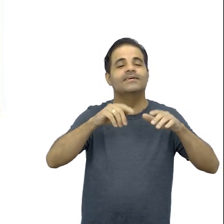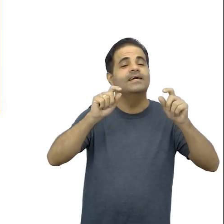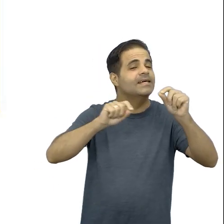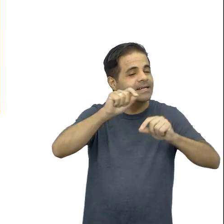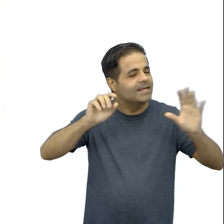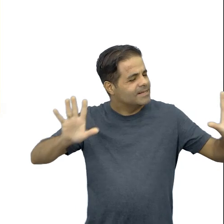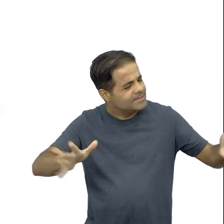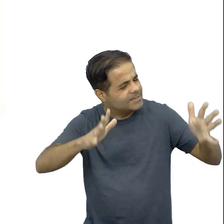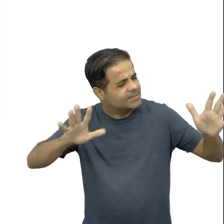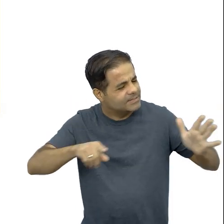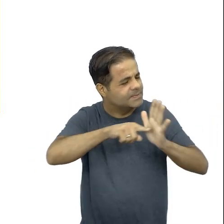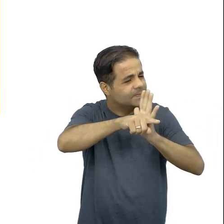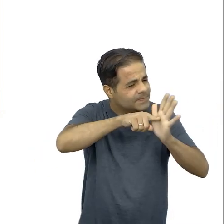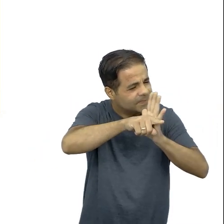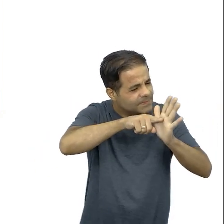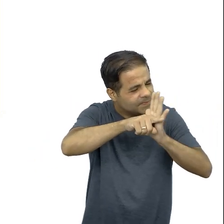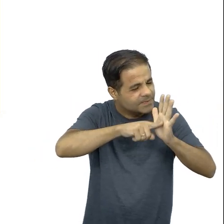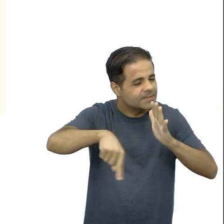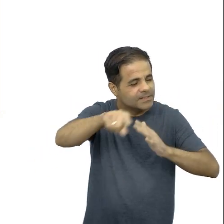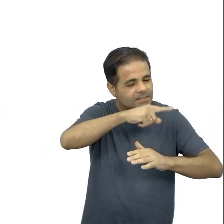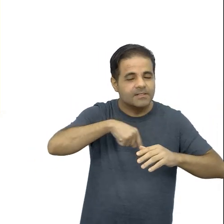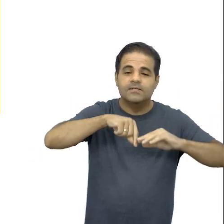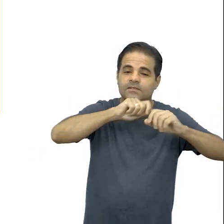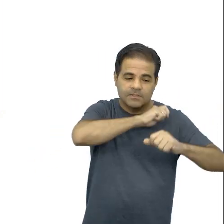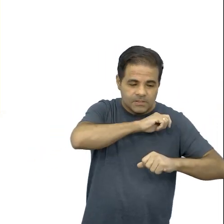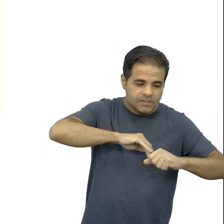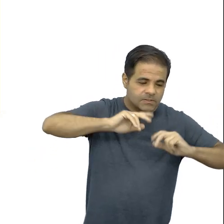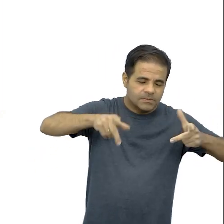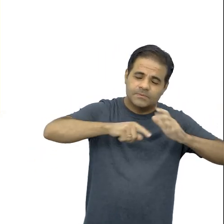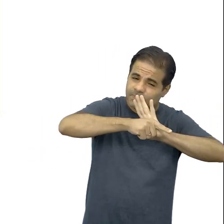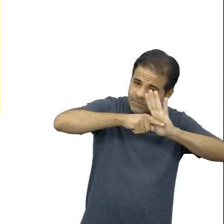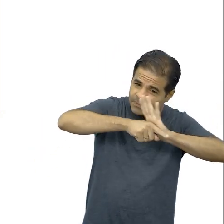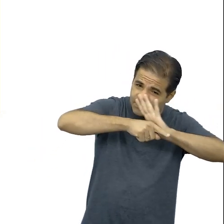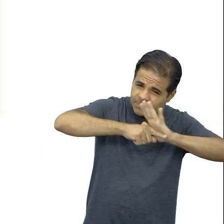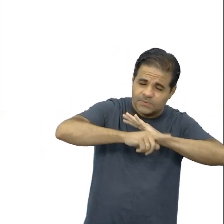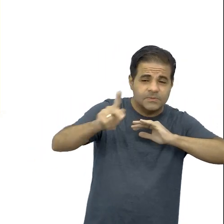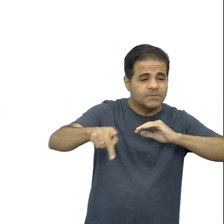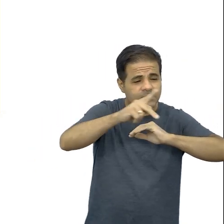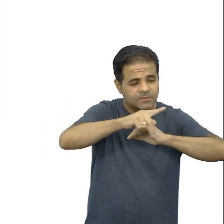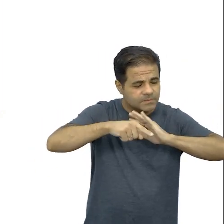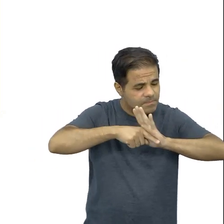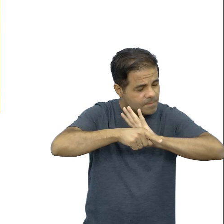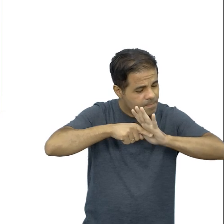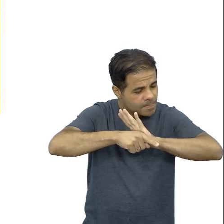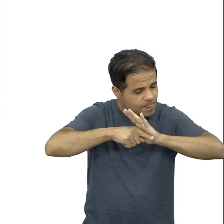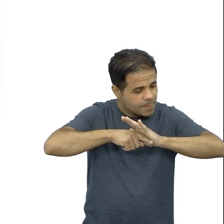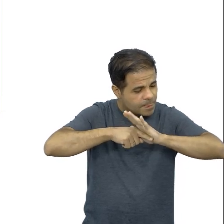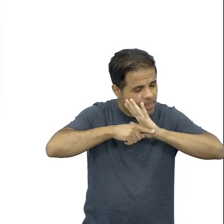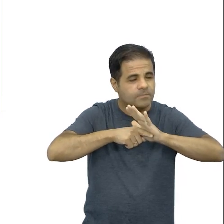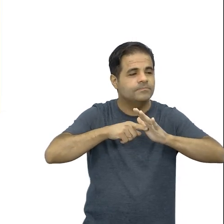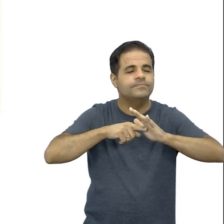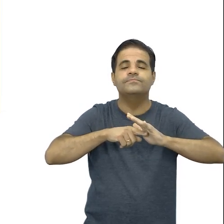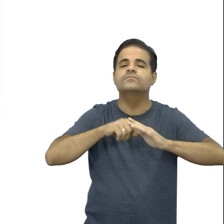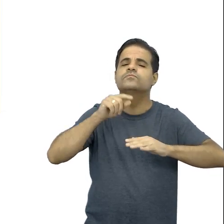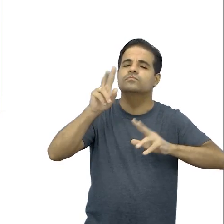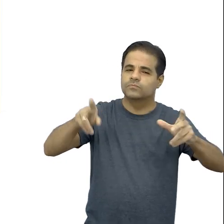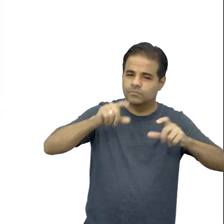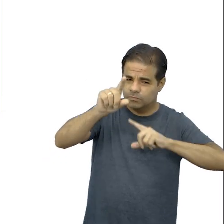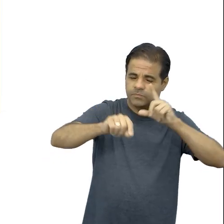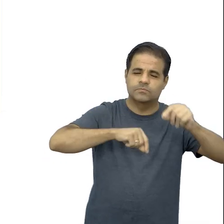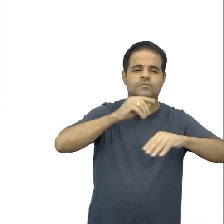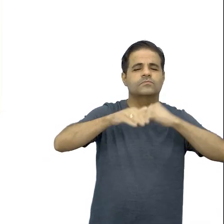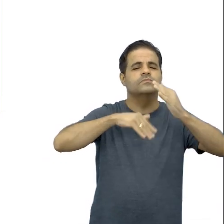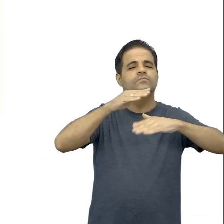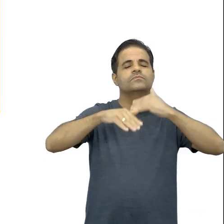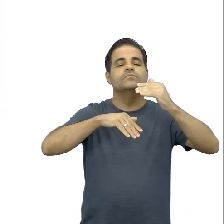é a investigação guiada. Os estudantes investigam a questão apresentada pelo professor, construindo e selecionando os